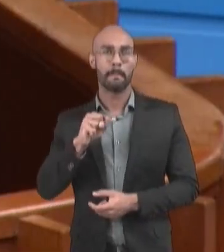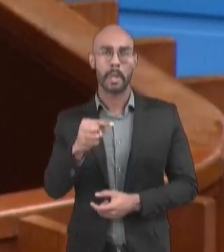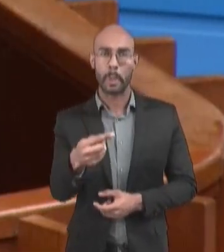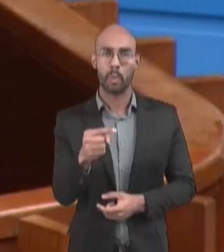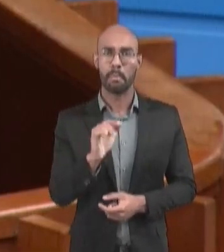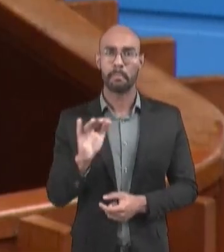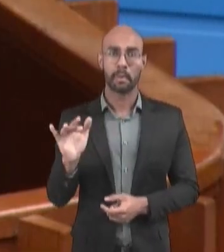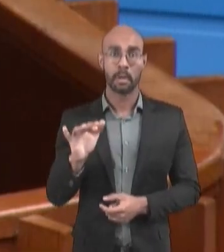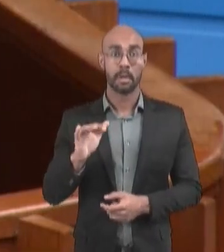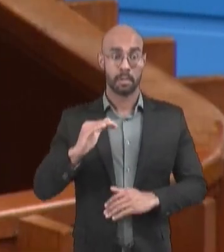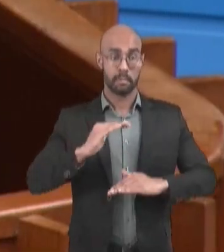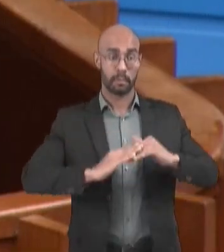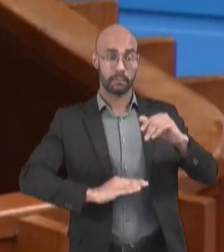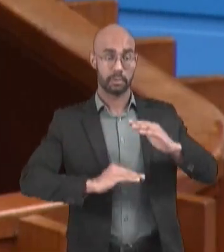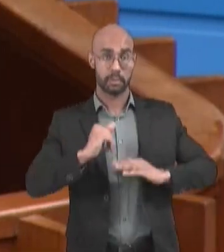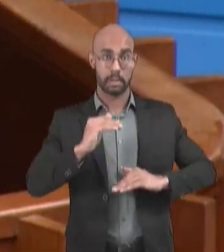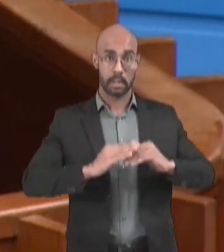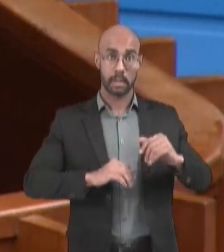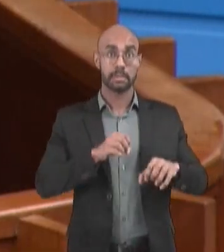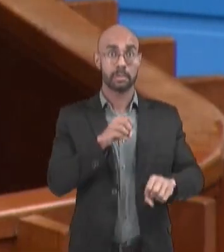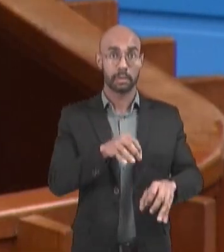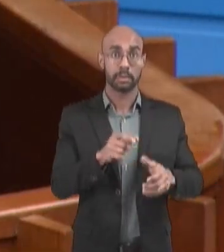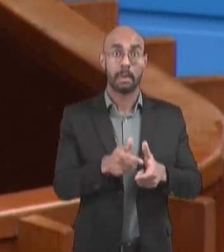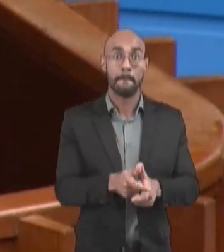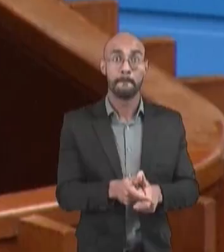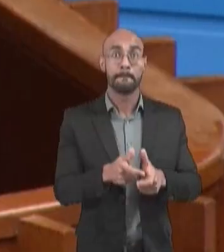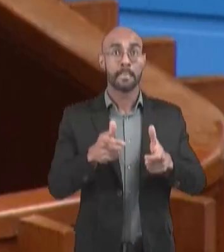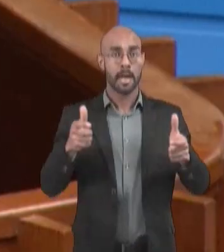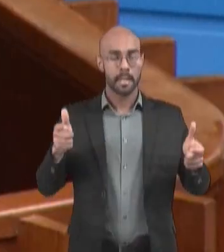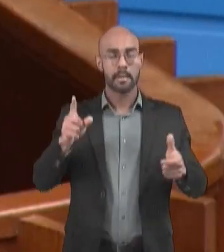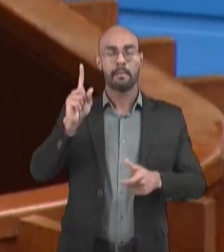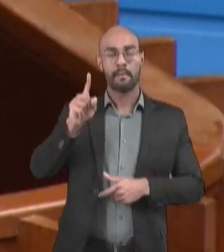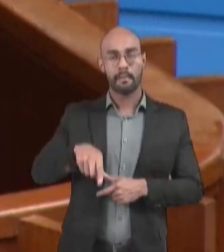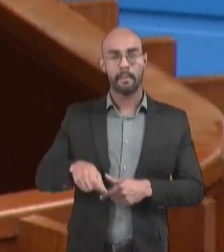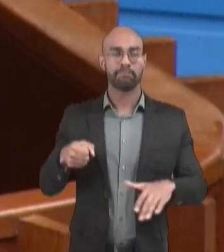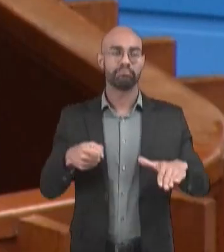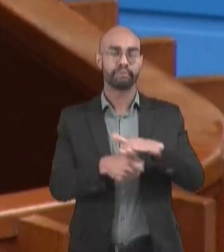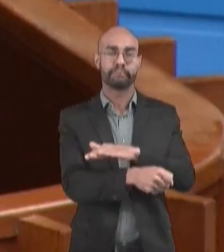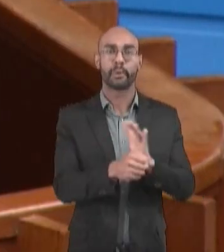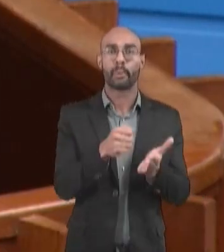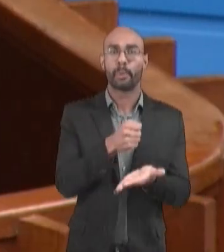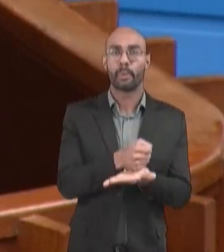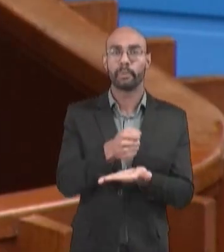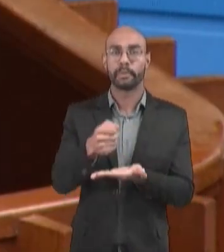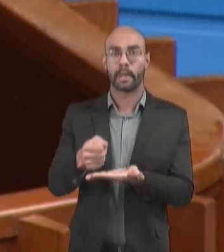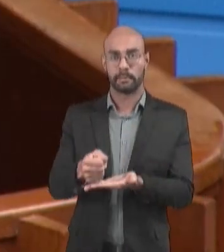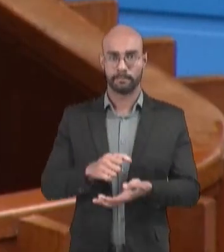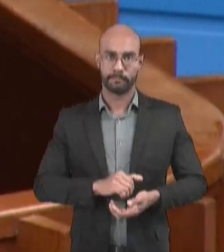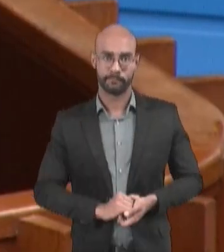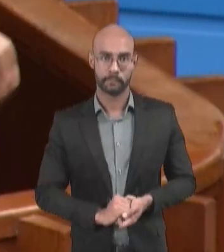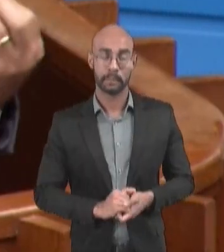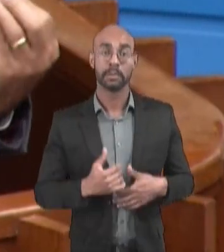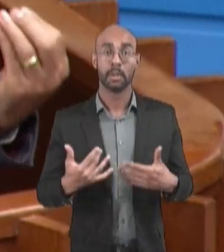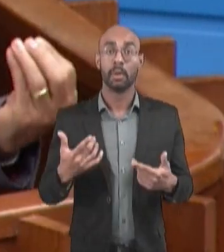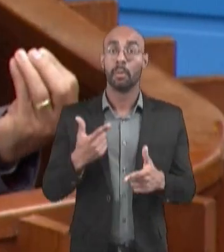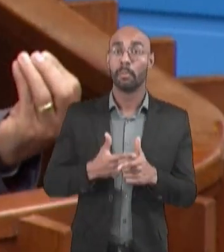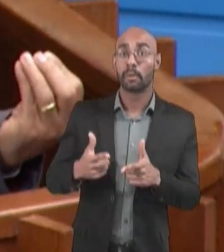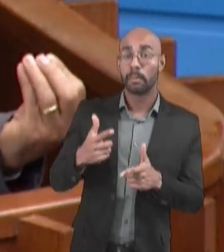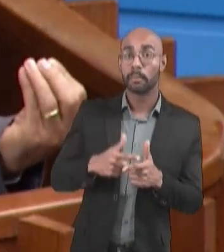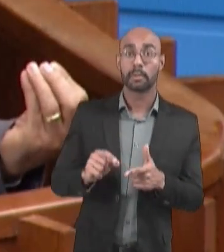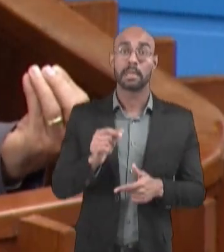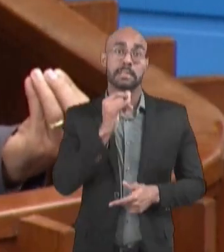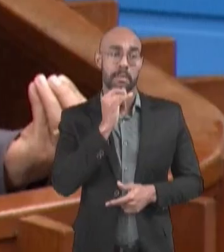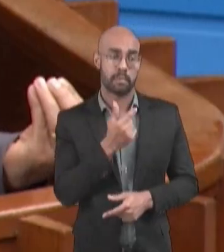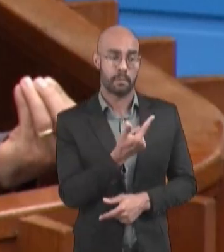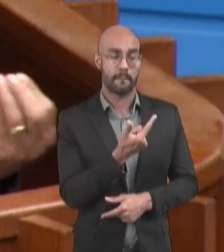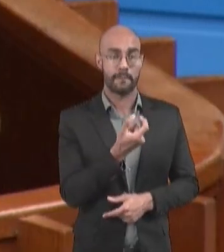poucos profissionais da educação, nós temos a maioria, né, convocados. E tem um outro problema, porque ele tem